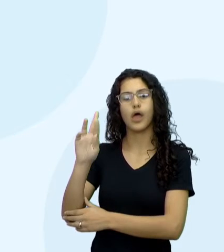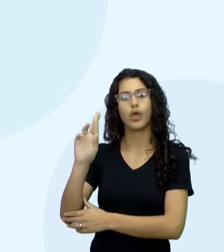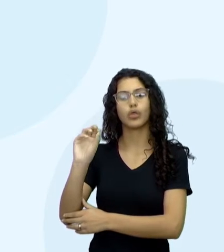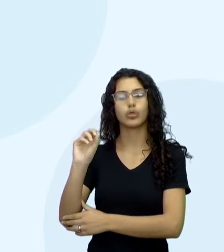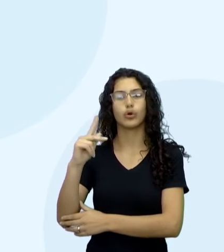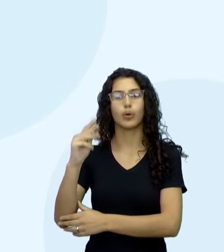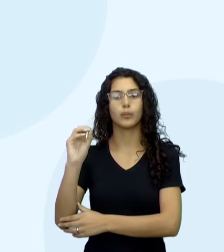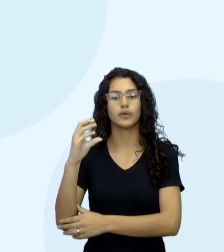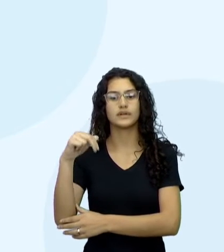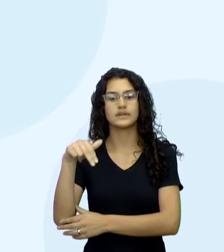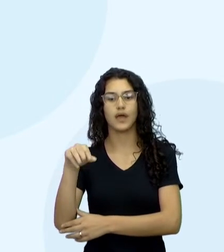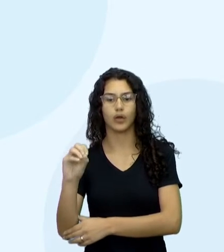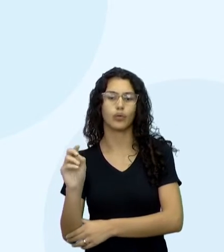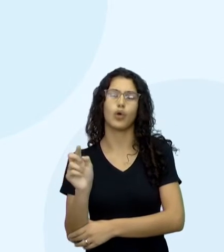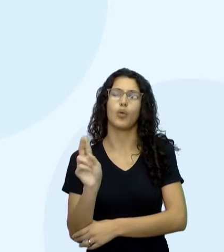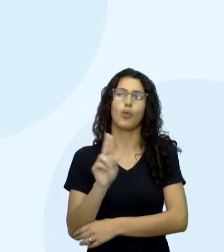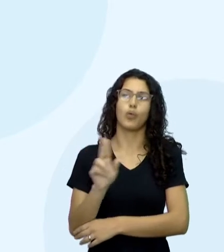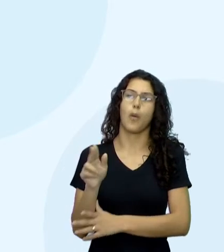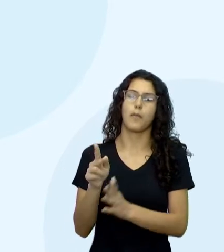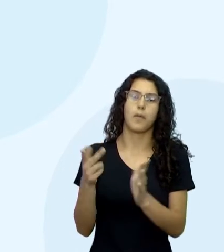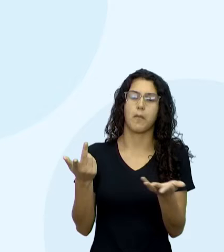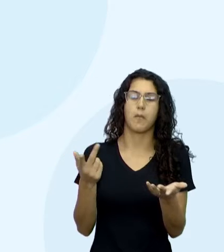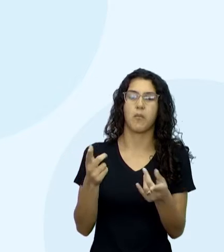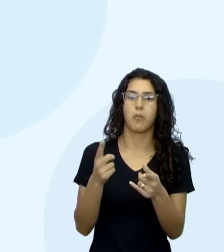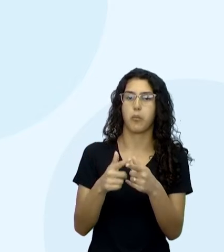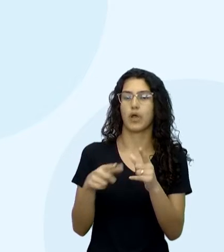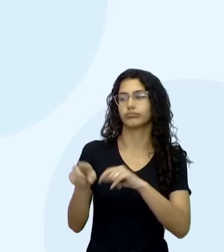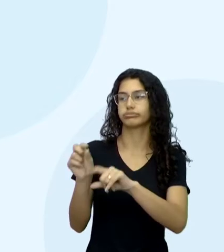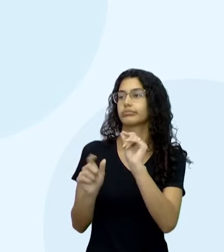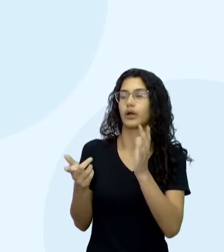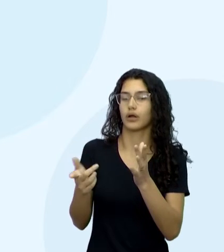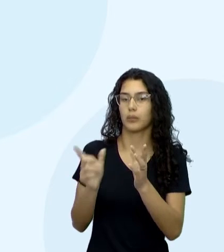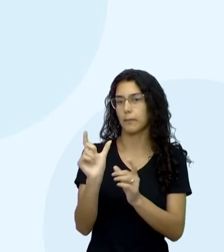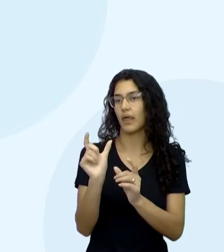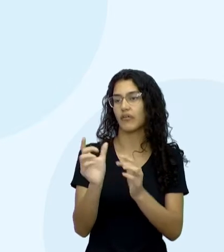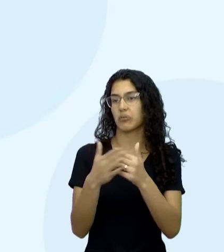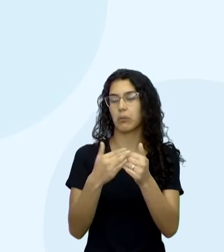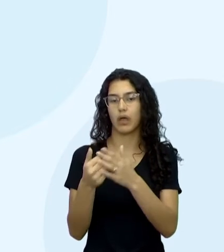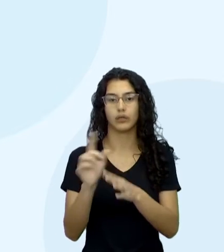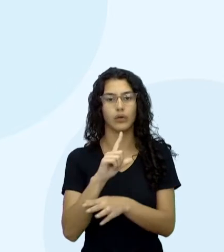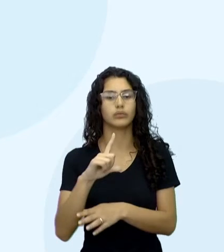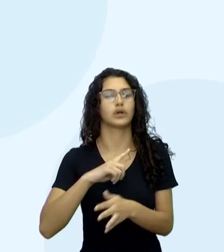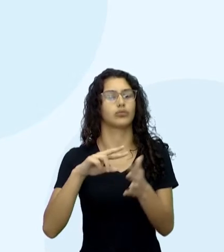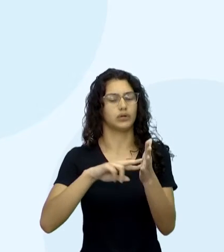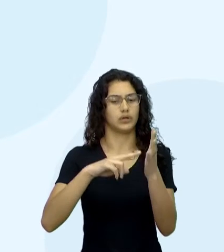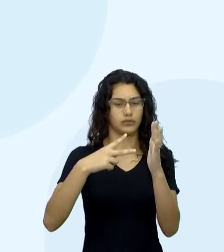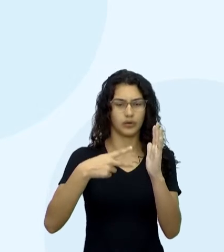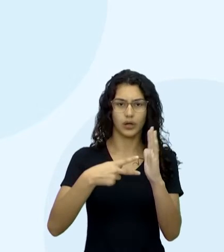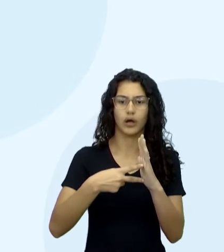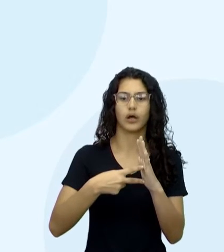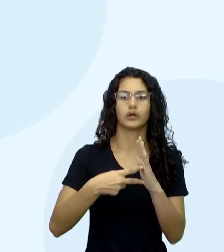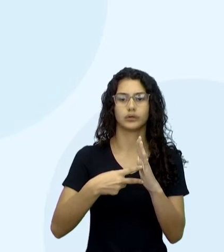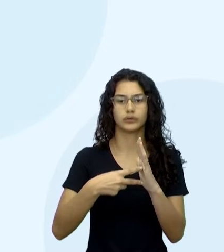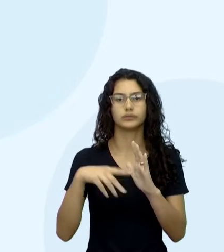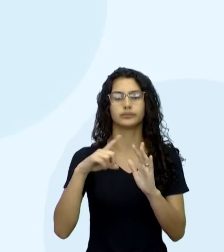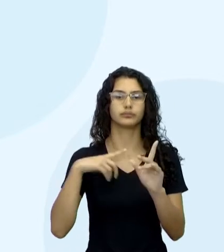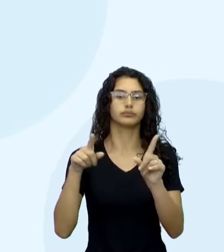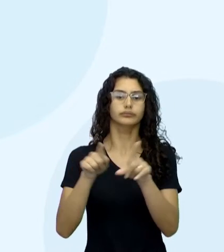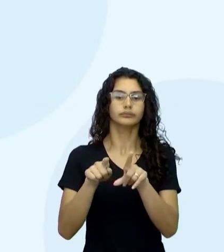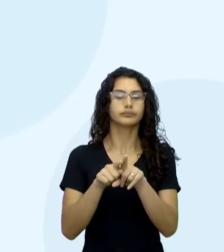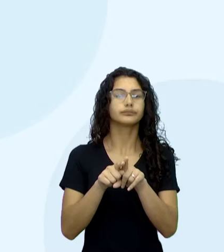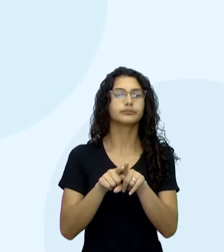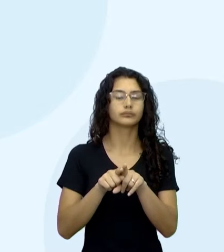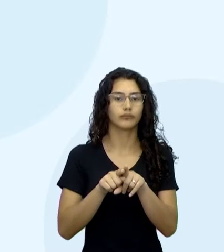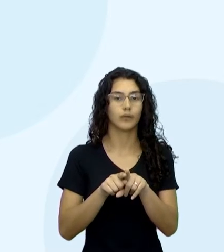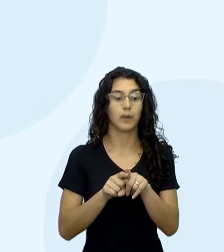porque esse não é um um nome aleatório né pessoal Essa não é uma palavra aleatória ela tem um significado uma certa carga um certo